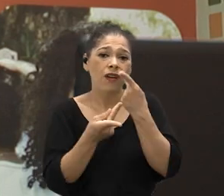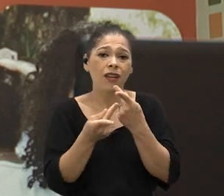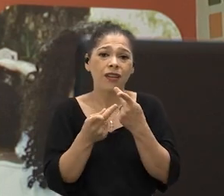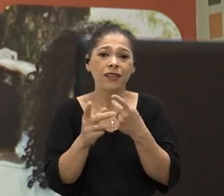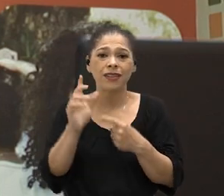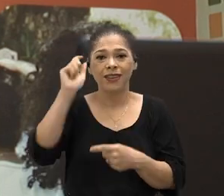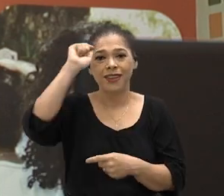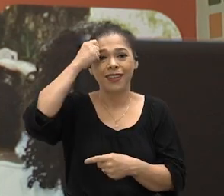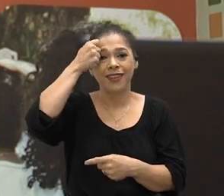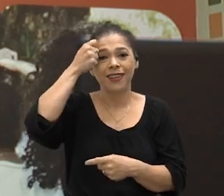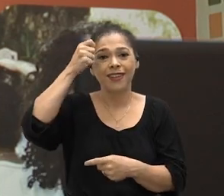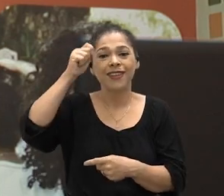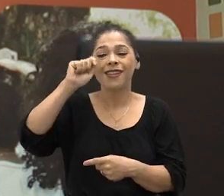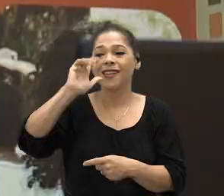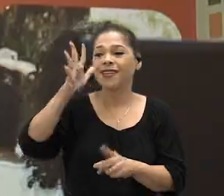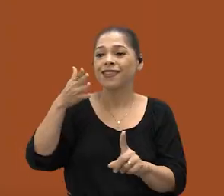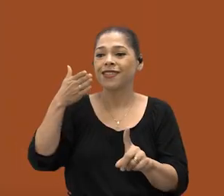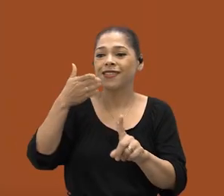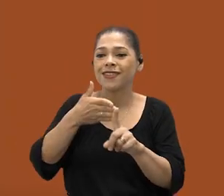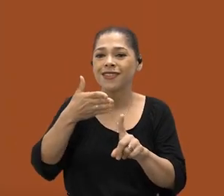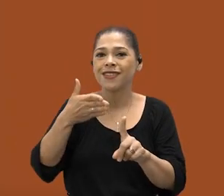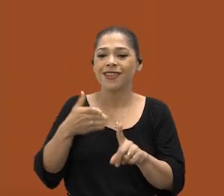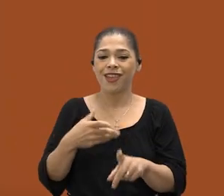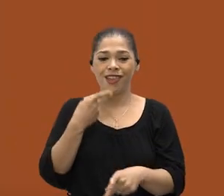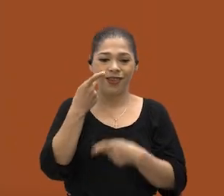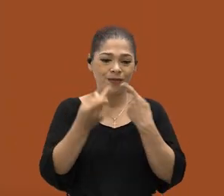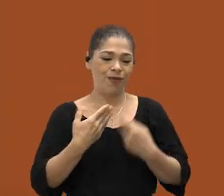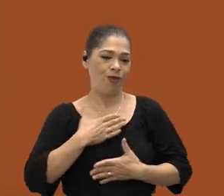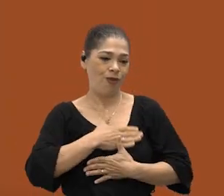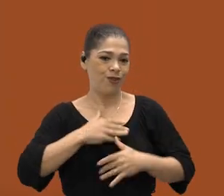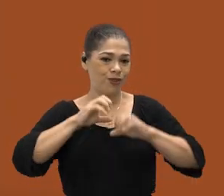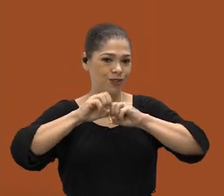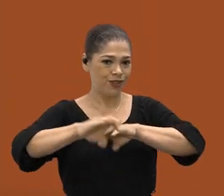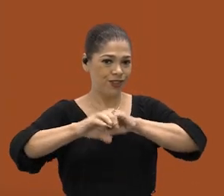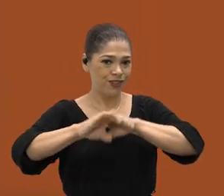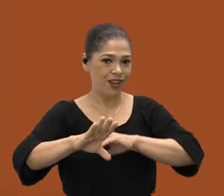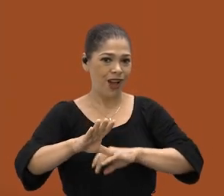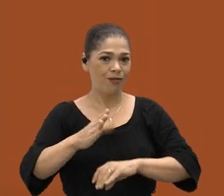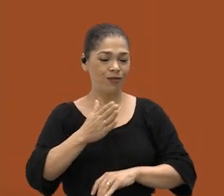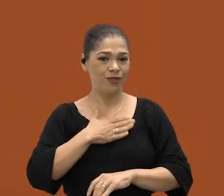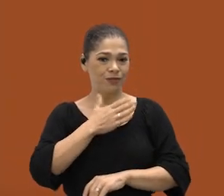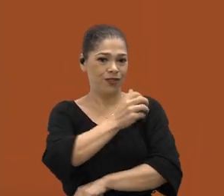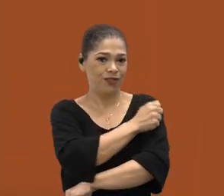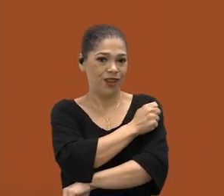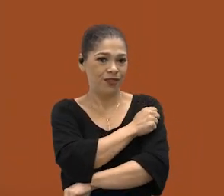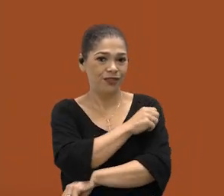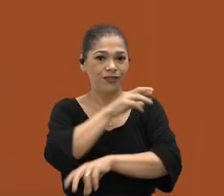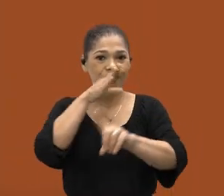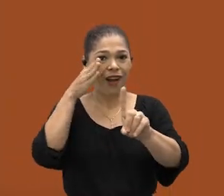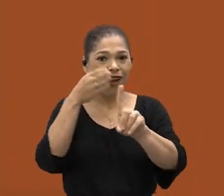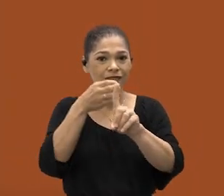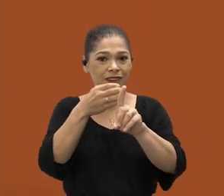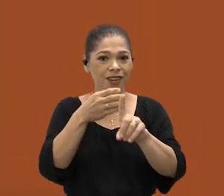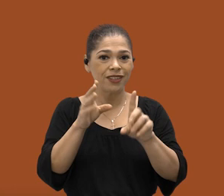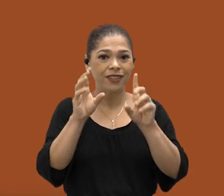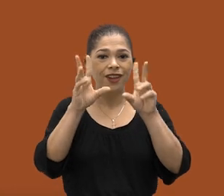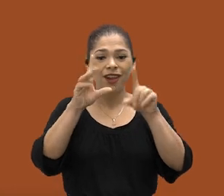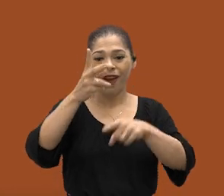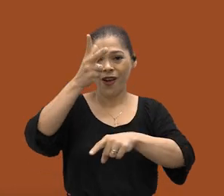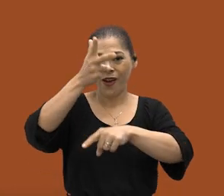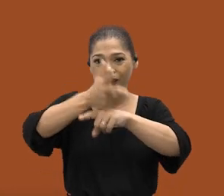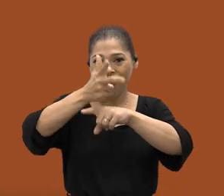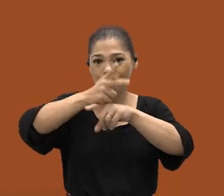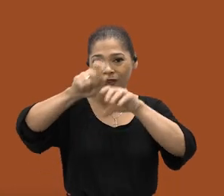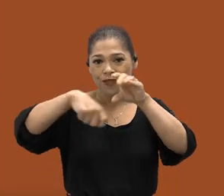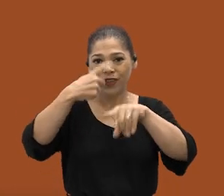versão Eu sempre gosto de passar para os alunos e acho que é uma referência bem didática que é um